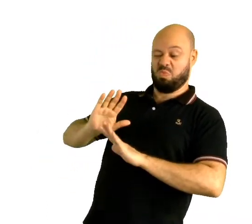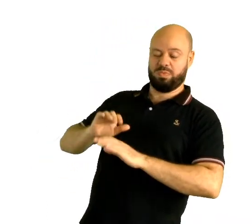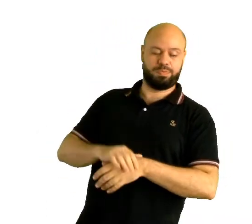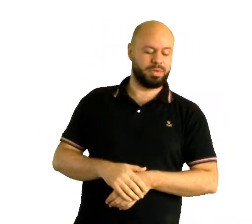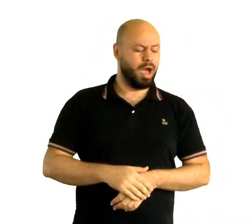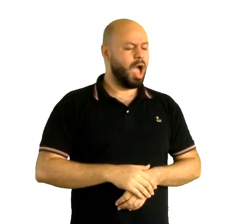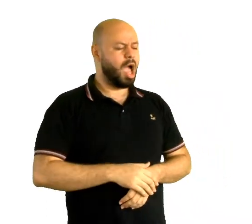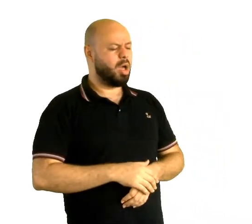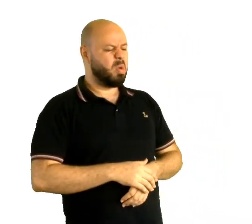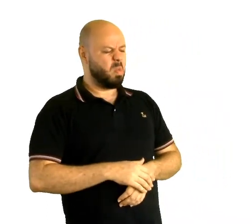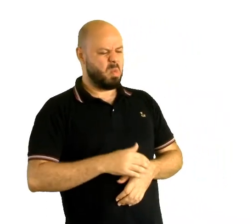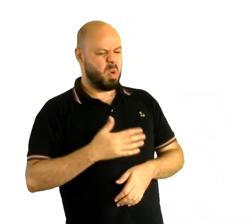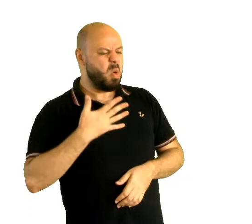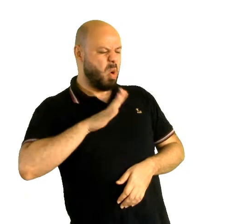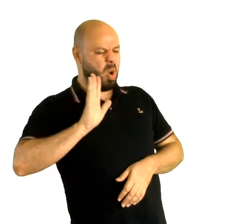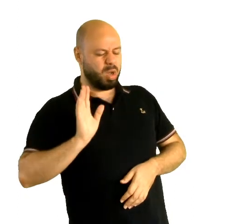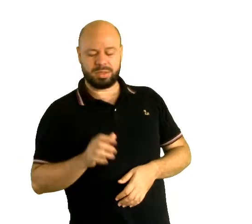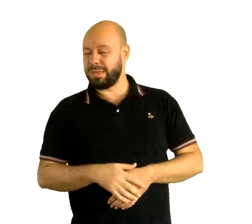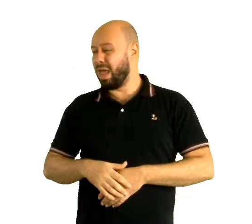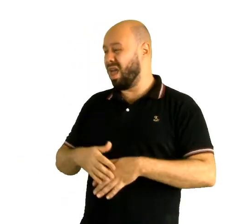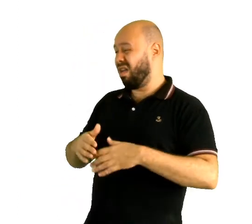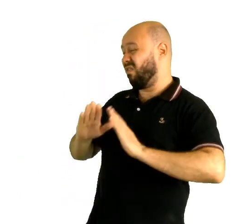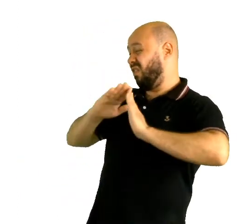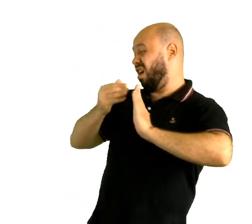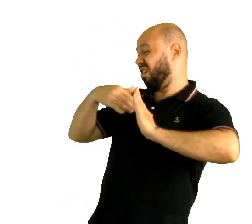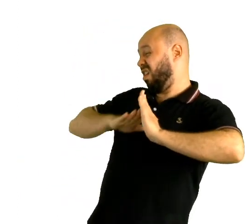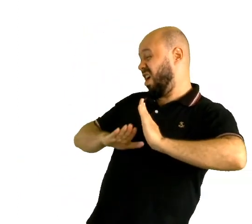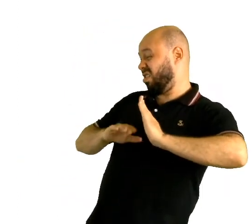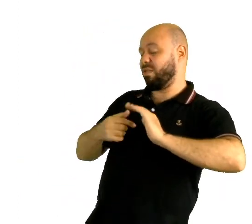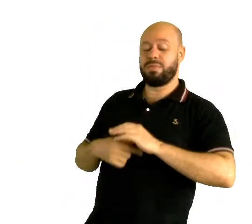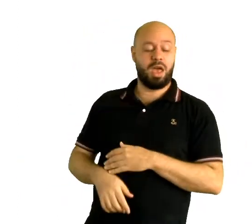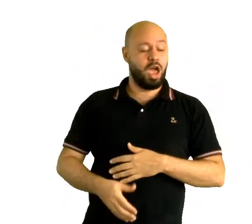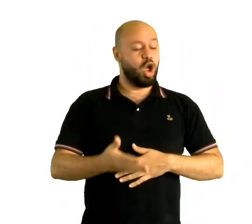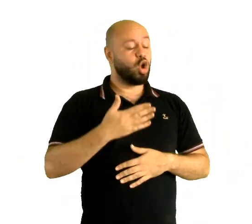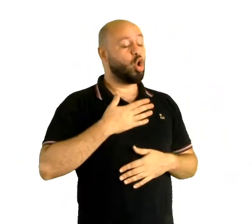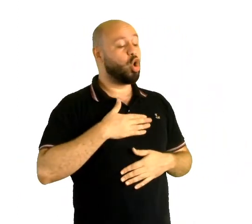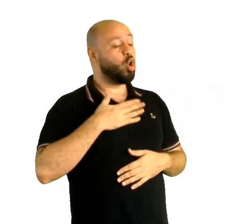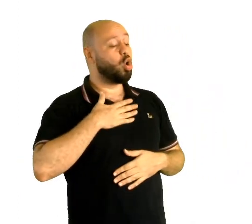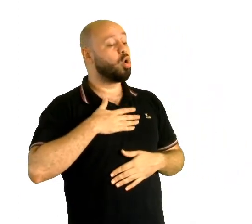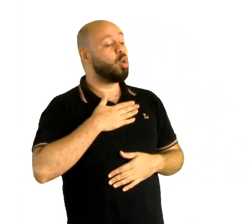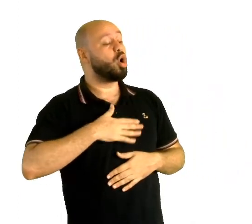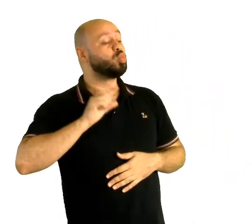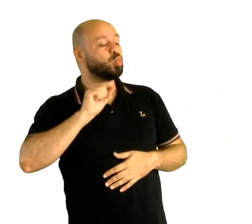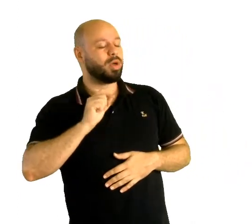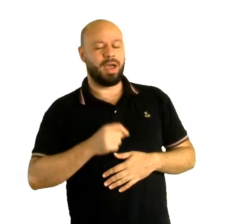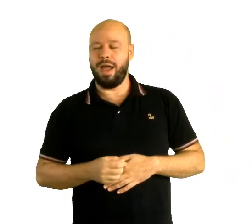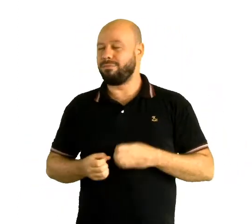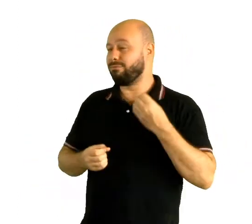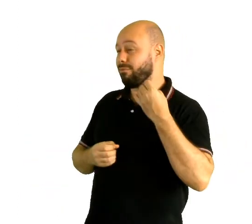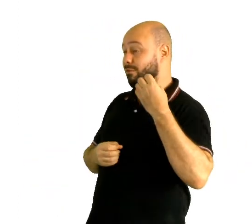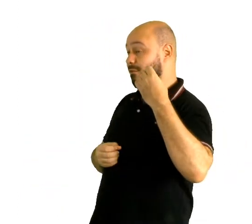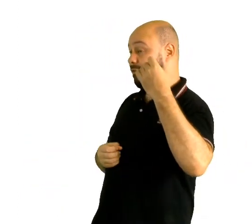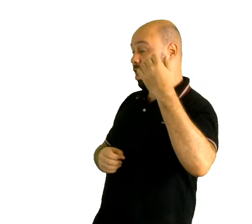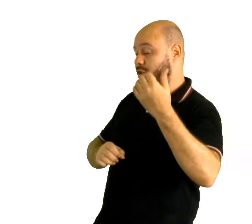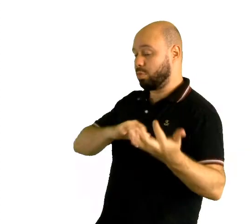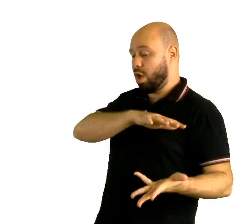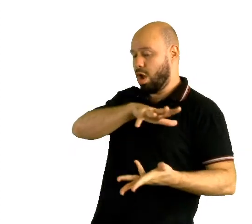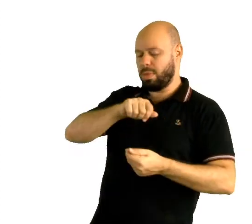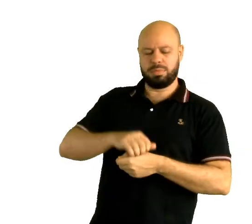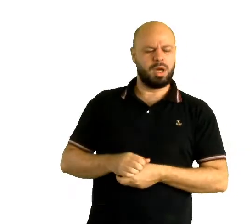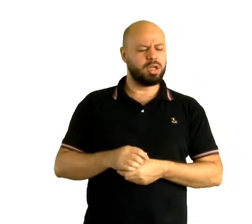Ficar em casa. O que mais gosta? Viagens internacionais. Meta de